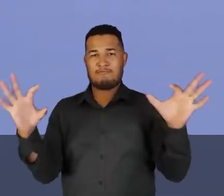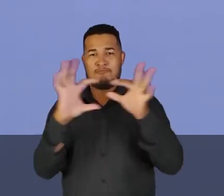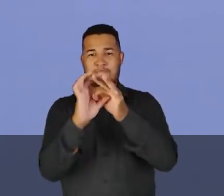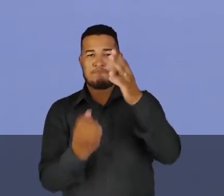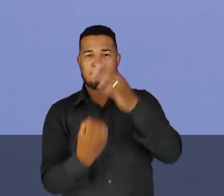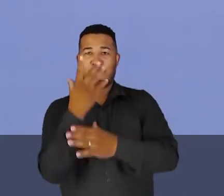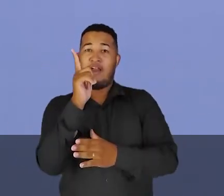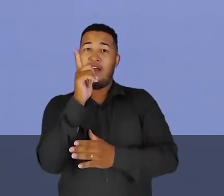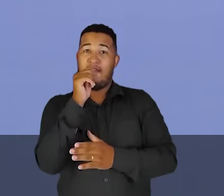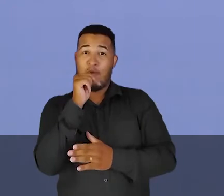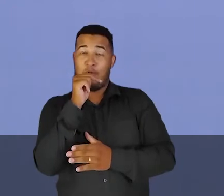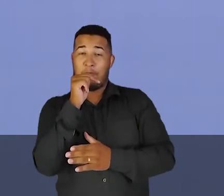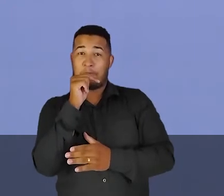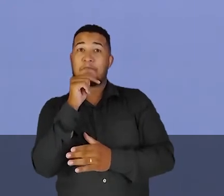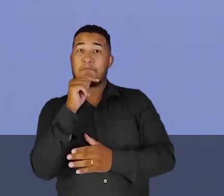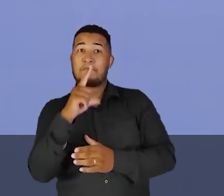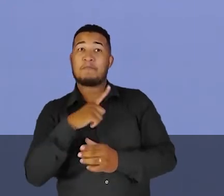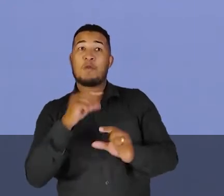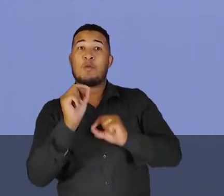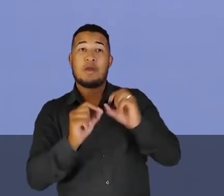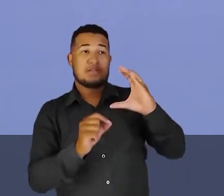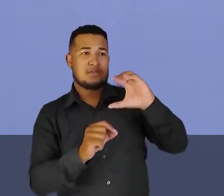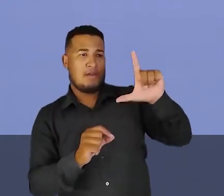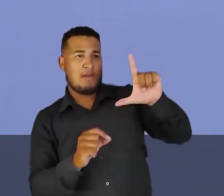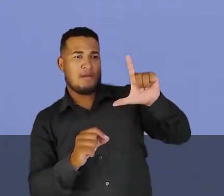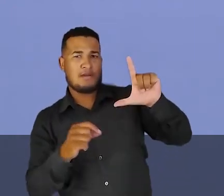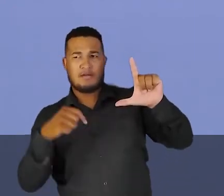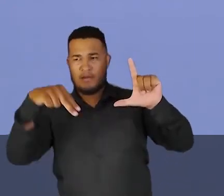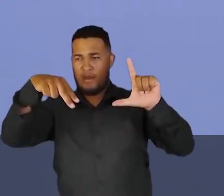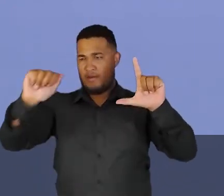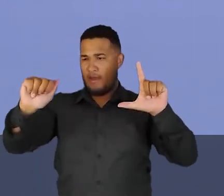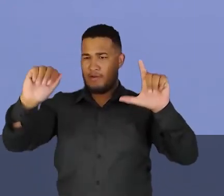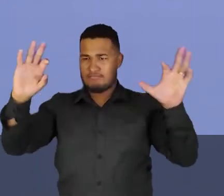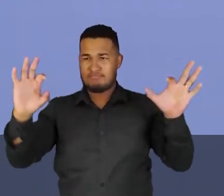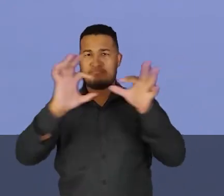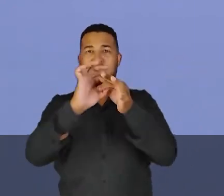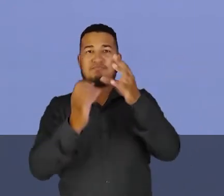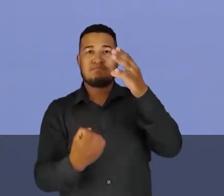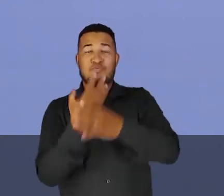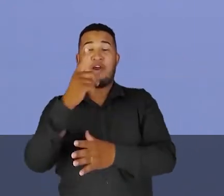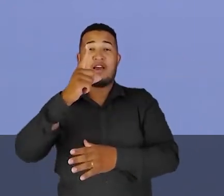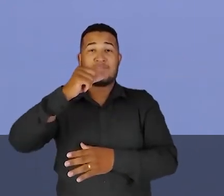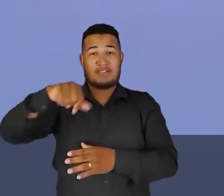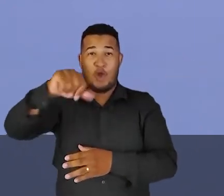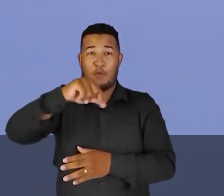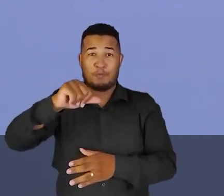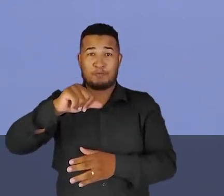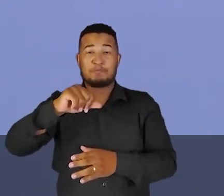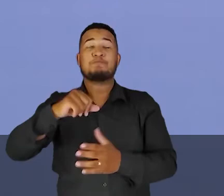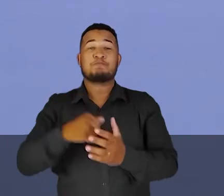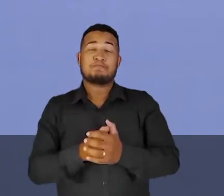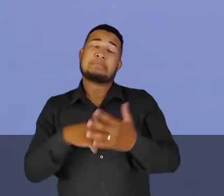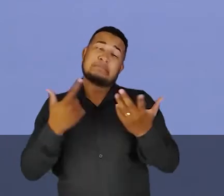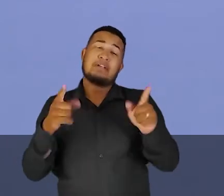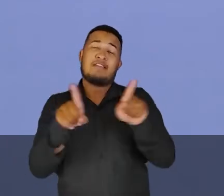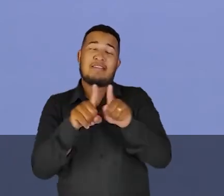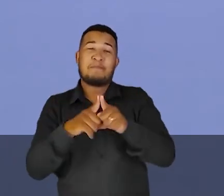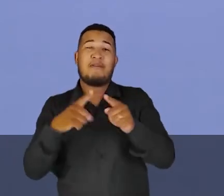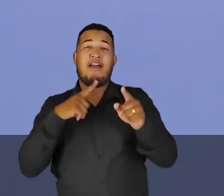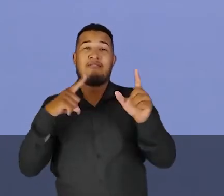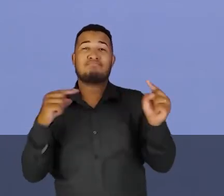água. O cátion da base reage com o ânion do ácido, forma o sal. E o restante, então, você vai ter